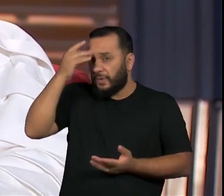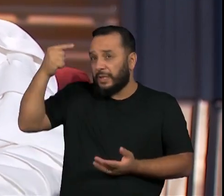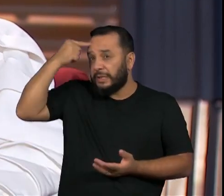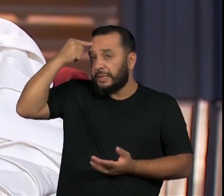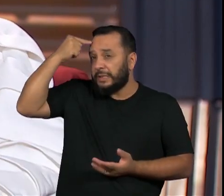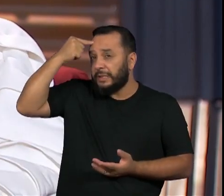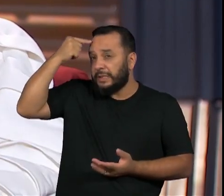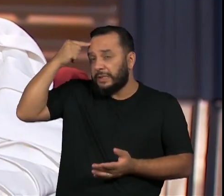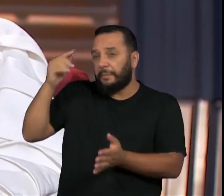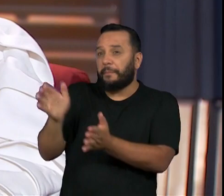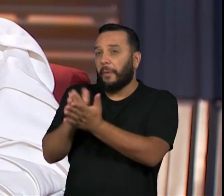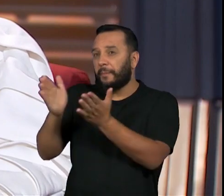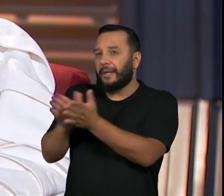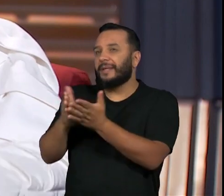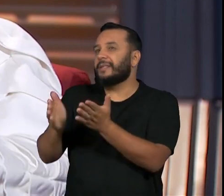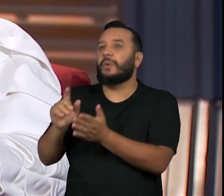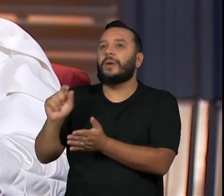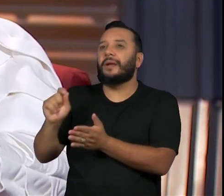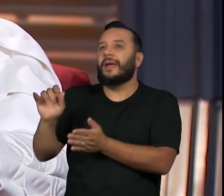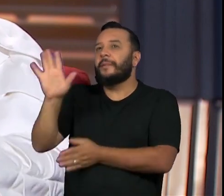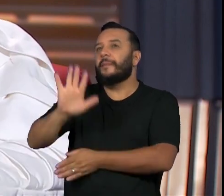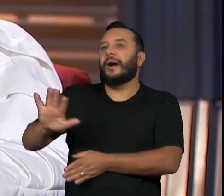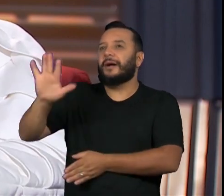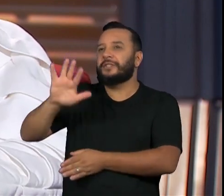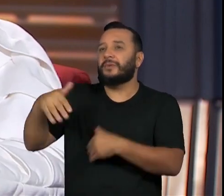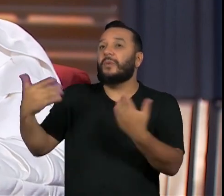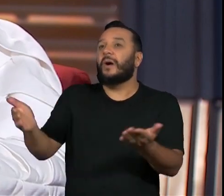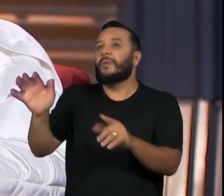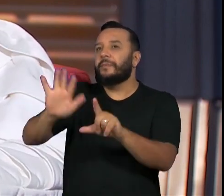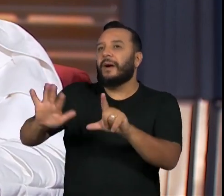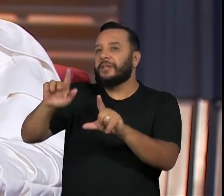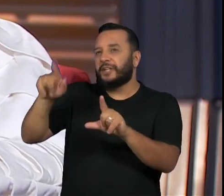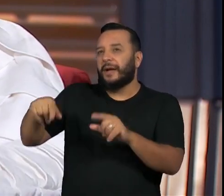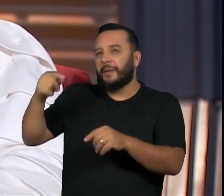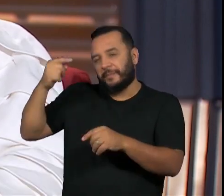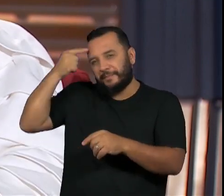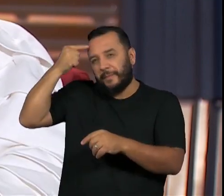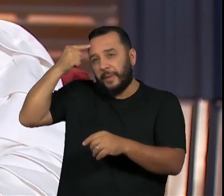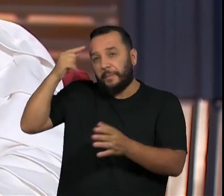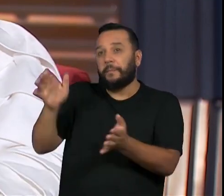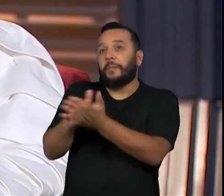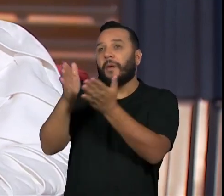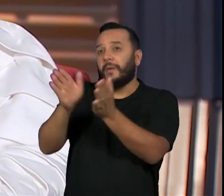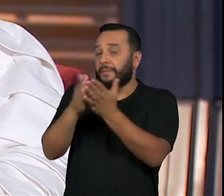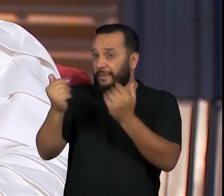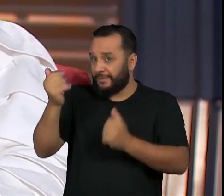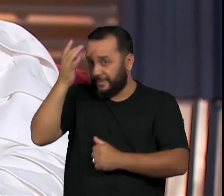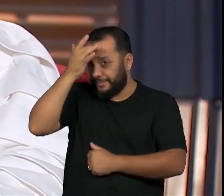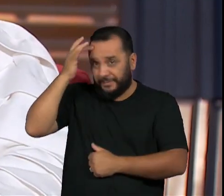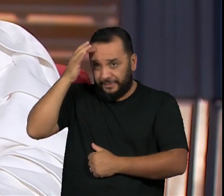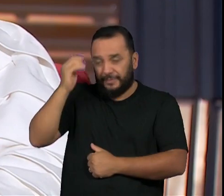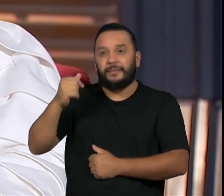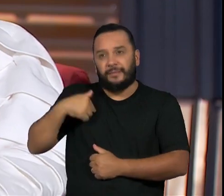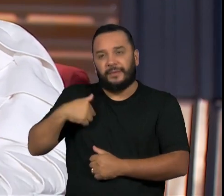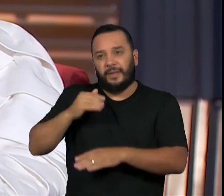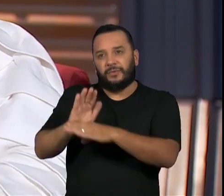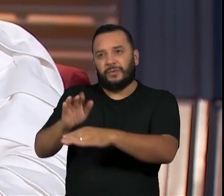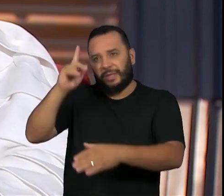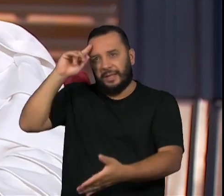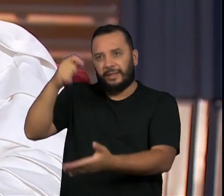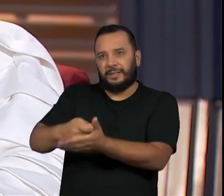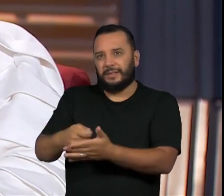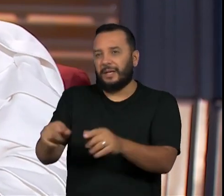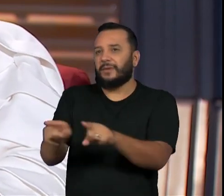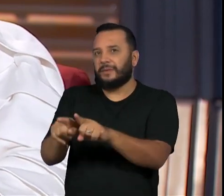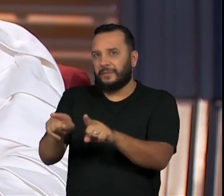qual é a sua imagem? Né? Então, fazer com que as pessoas pudessem se implicar no processo de decisão, de